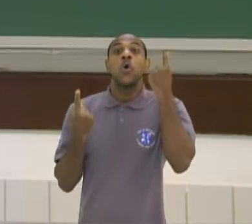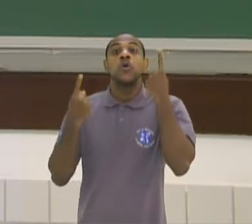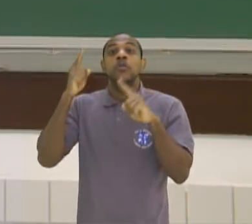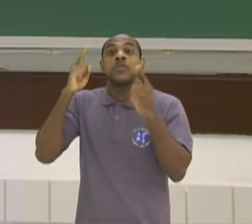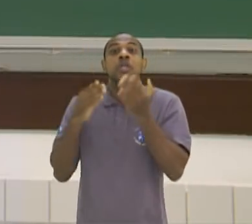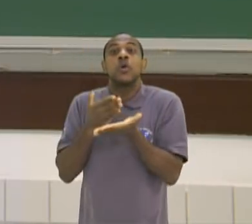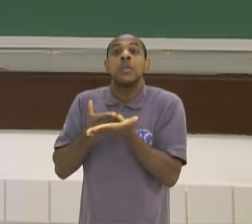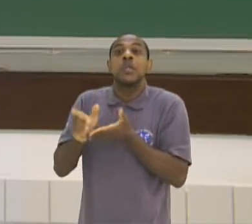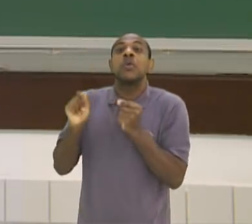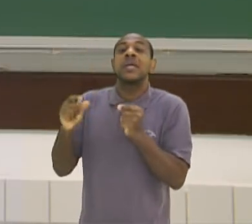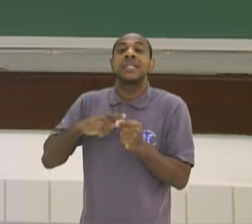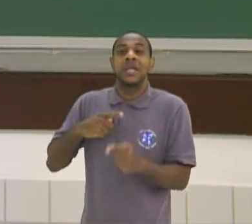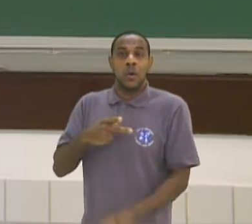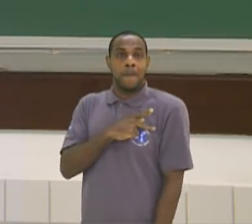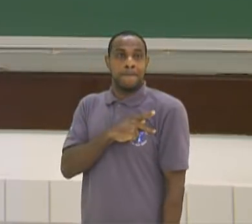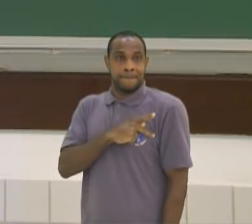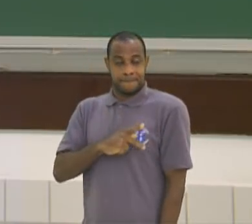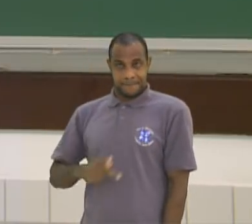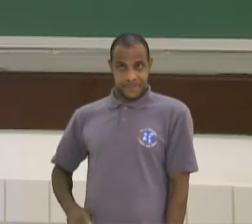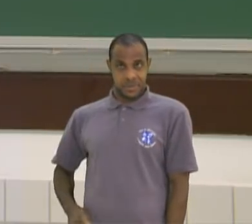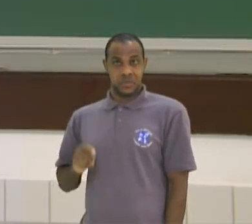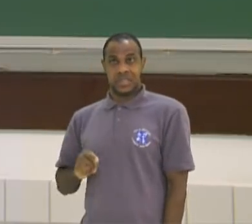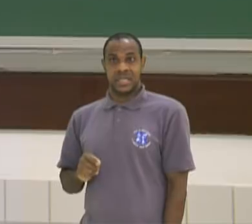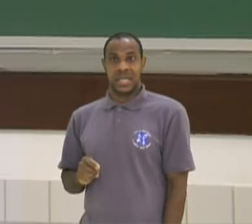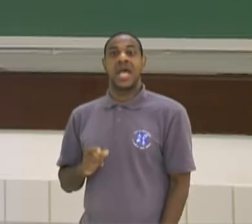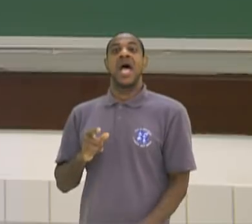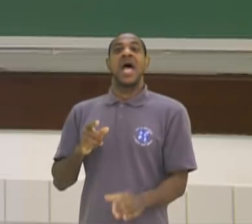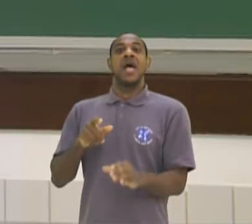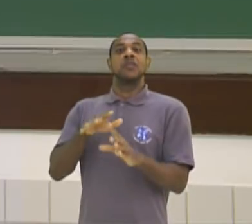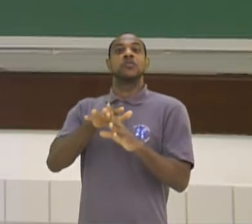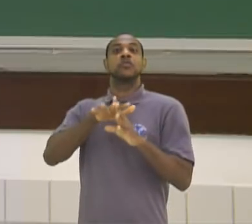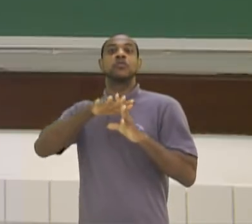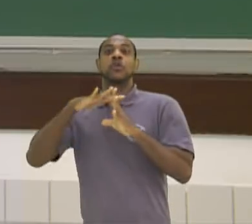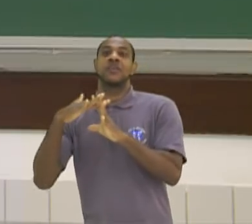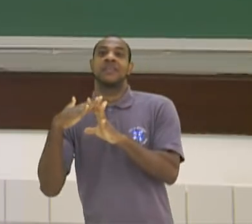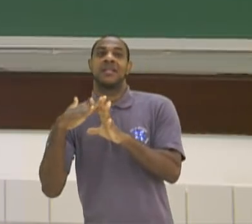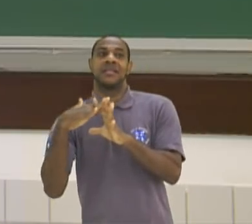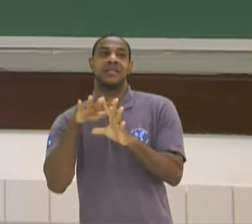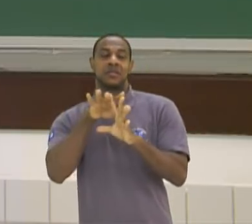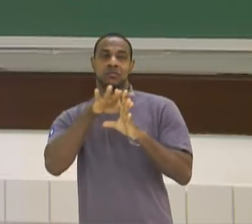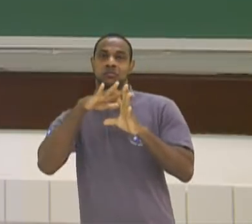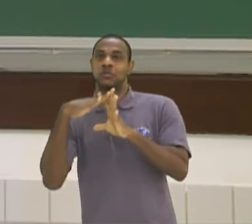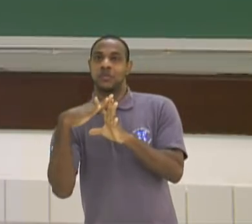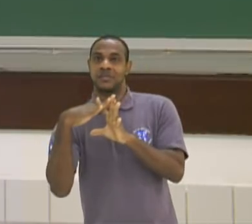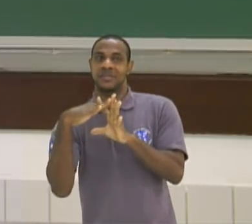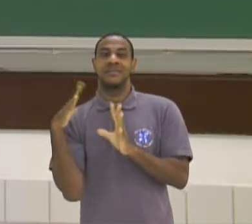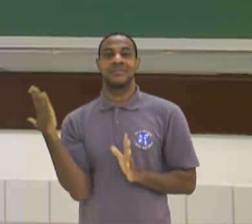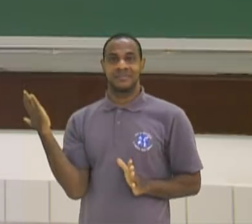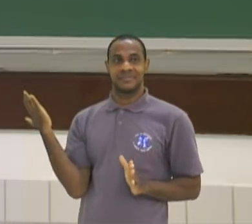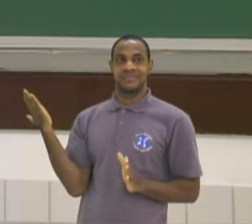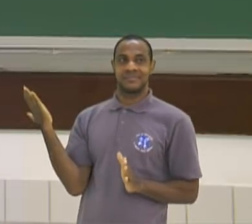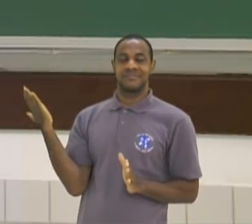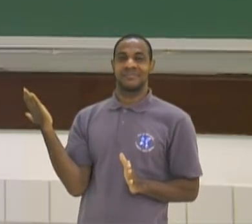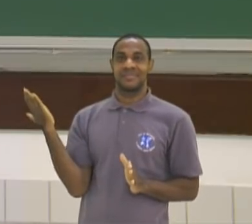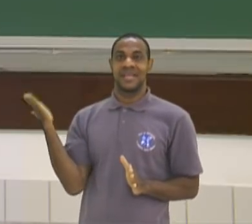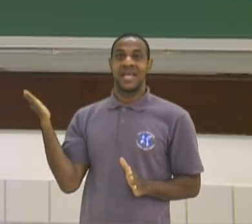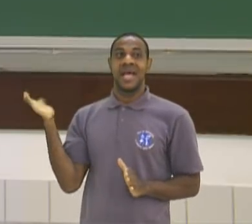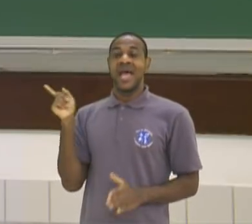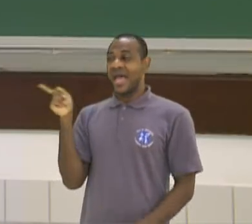socialista. A crença no poder popular no Chile, liderada pelo